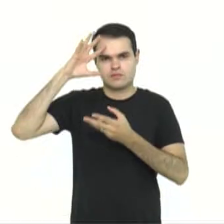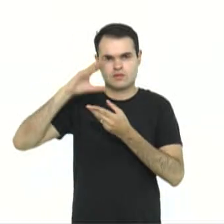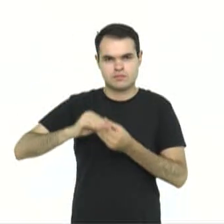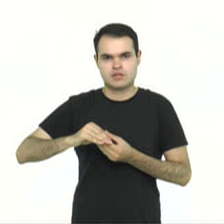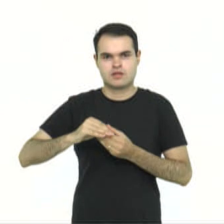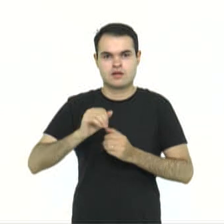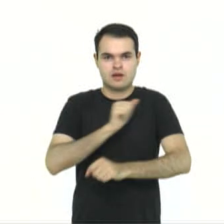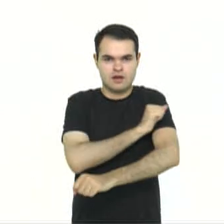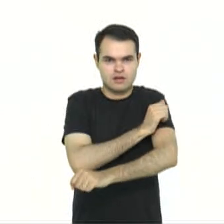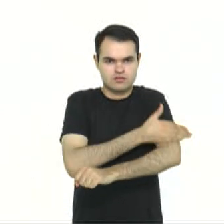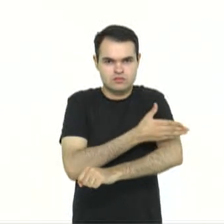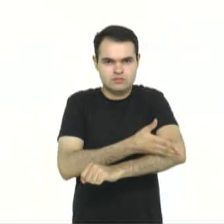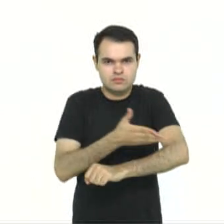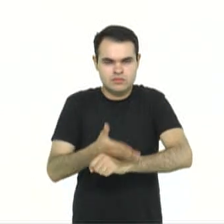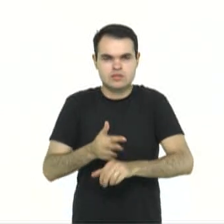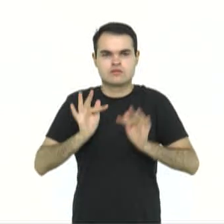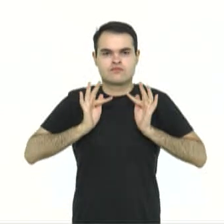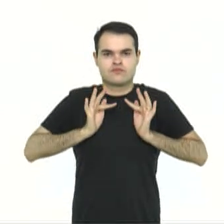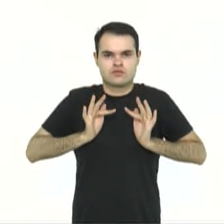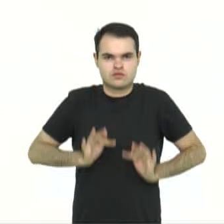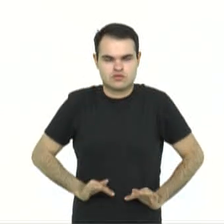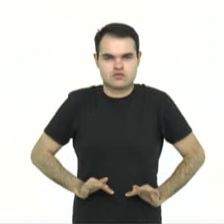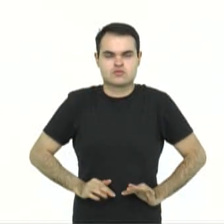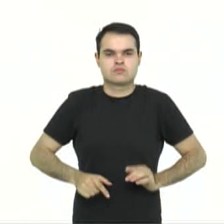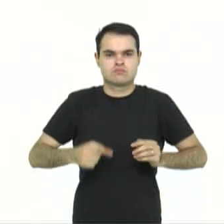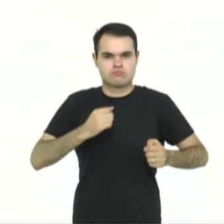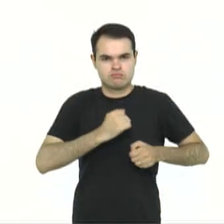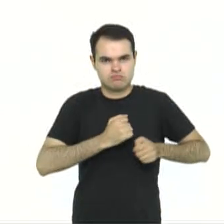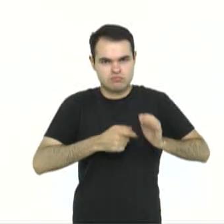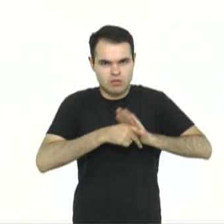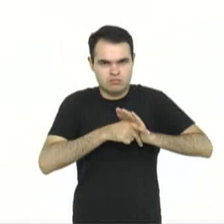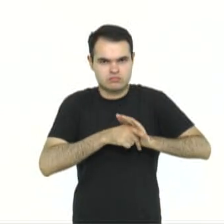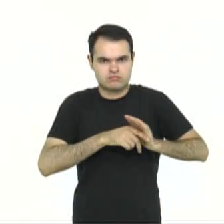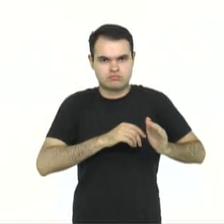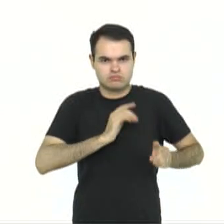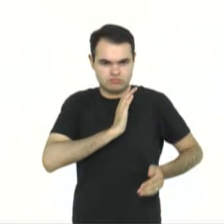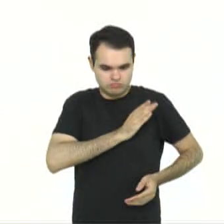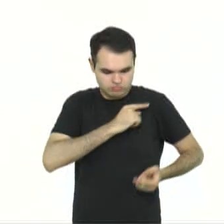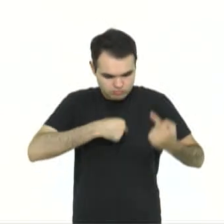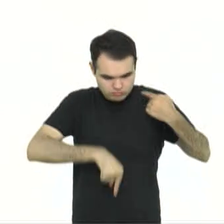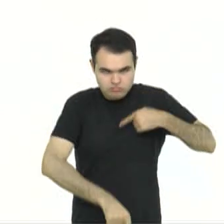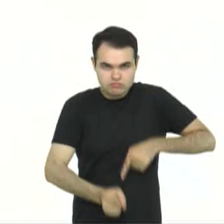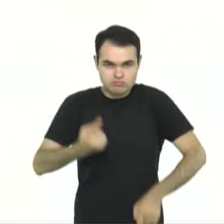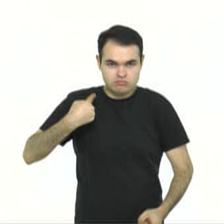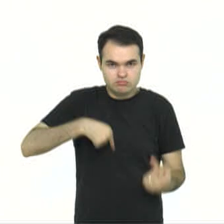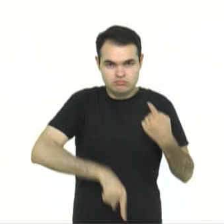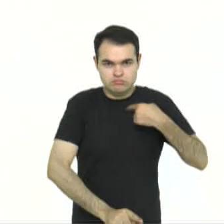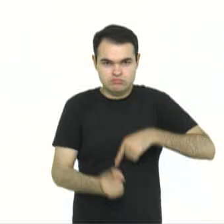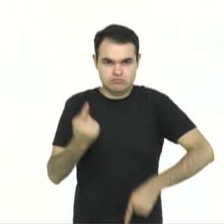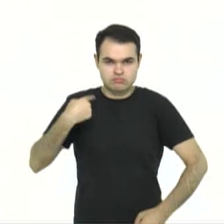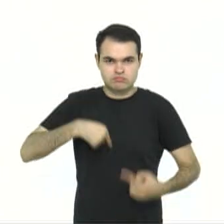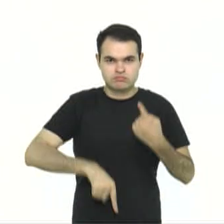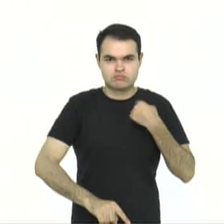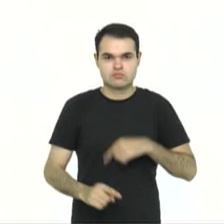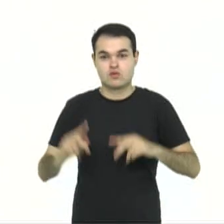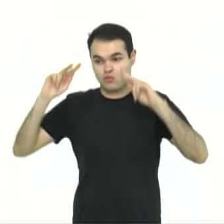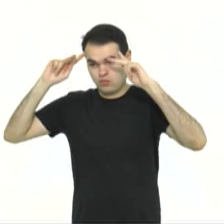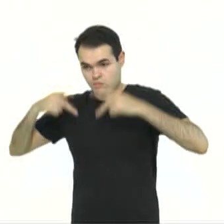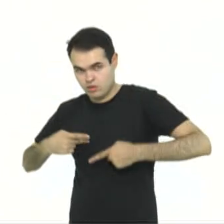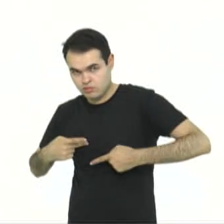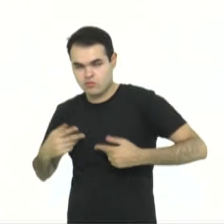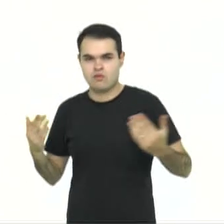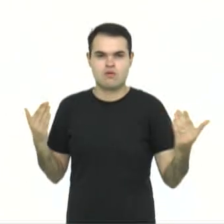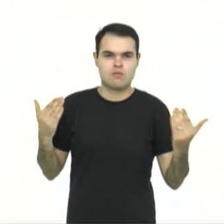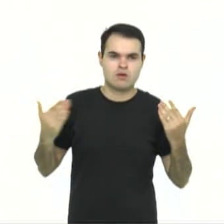a anatomia e fisiologia do sistema circulatório em humanos, tá? Comparar o funcionamento do sistema circulatório entre os mamíferos